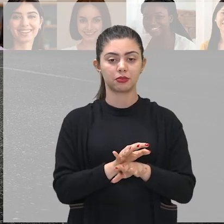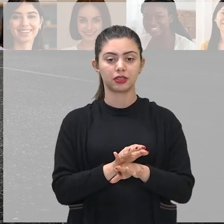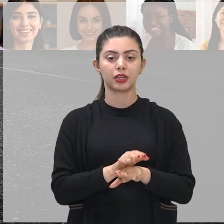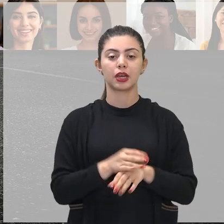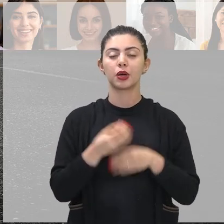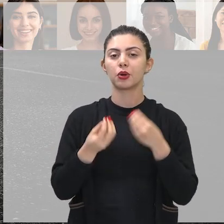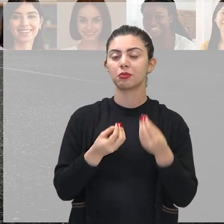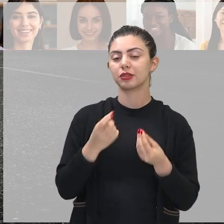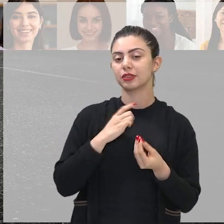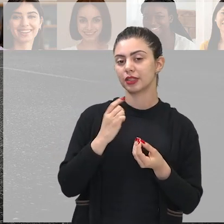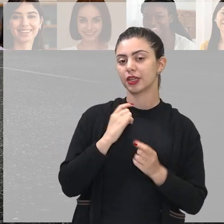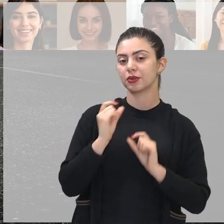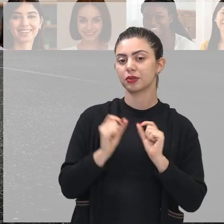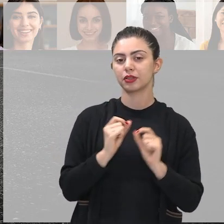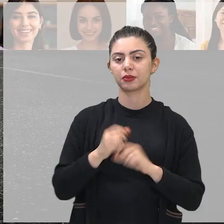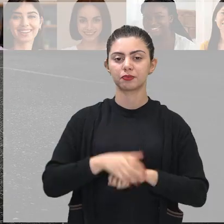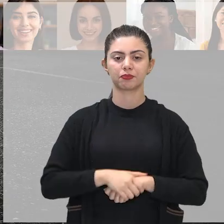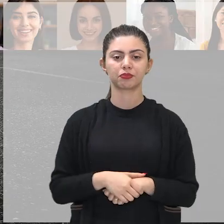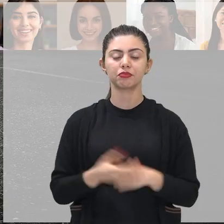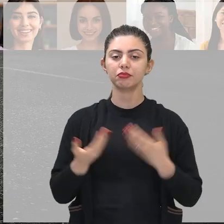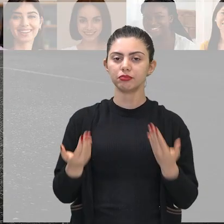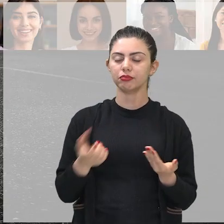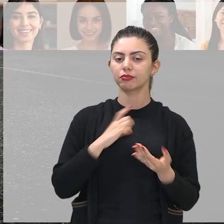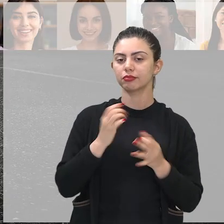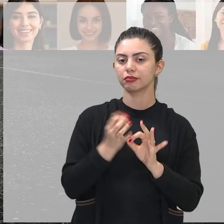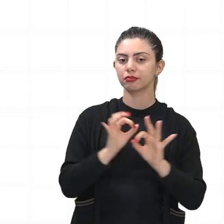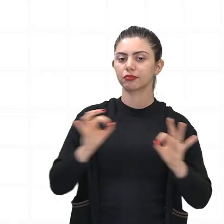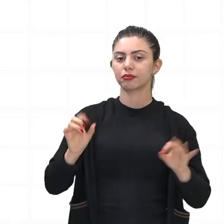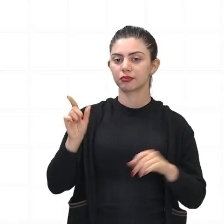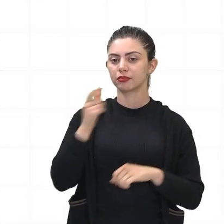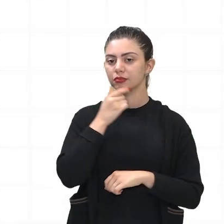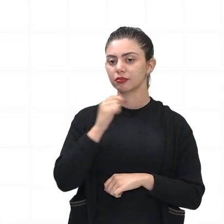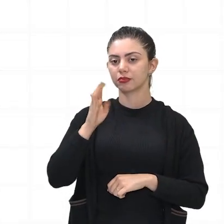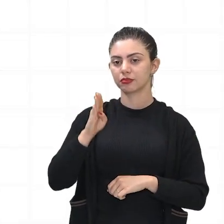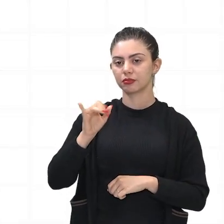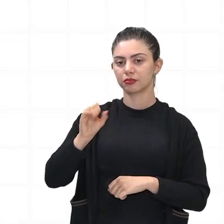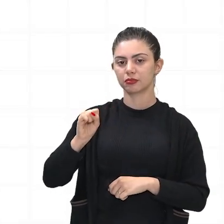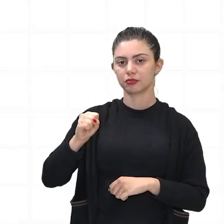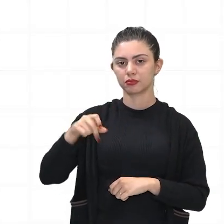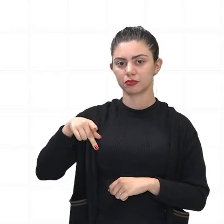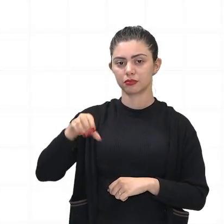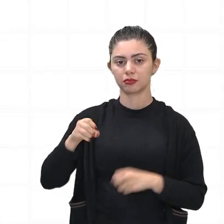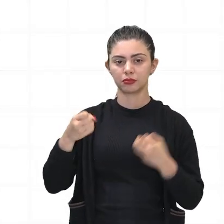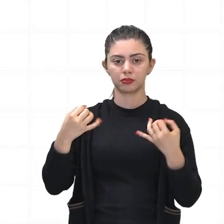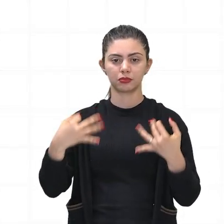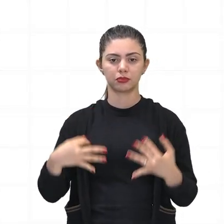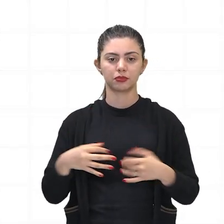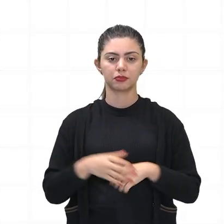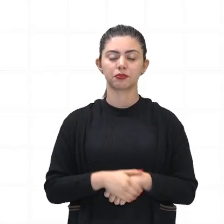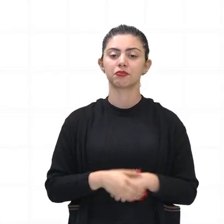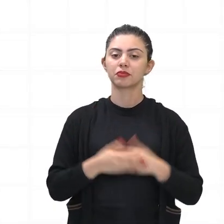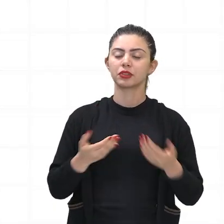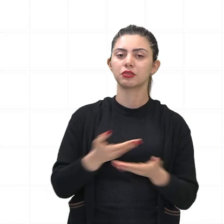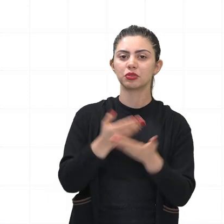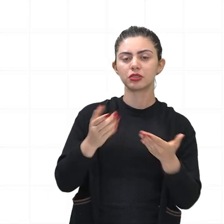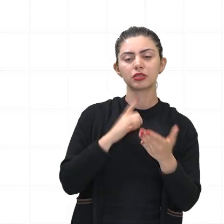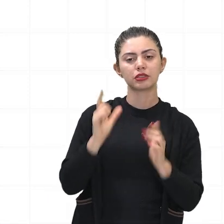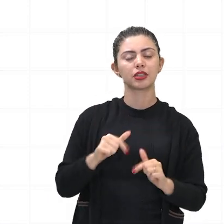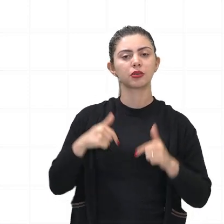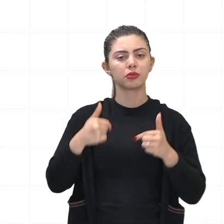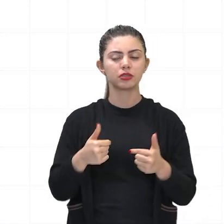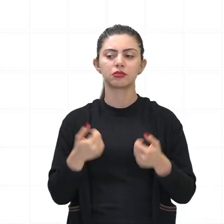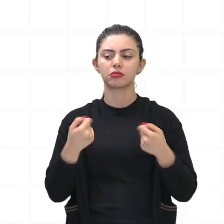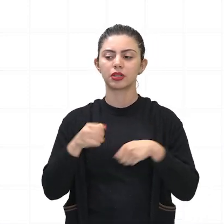com uma frase do nosso querido bispo Desmond Tutu. Faça o seu pouco de